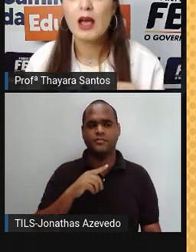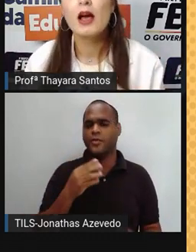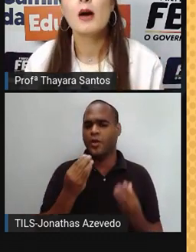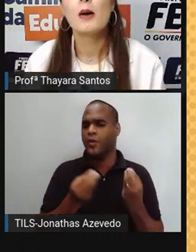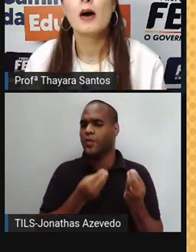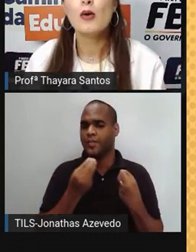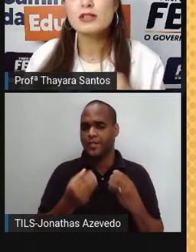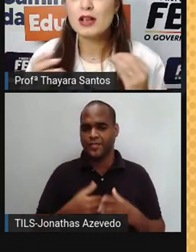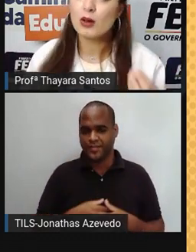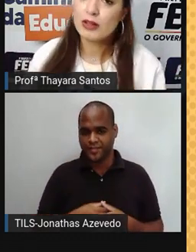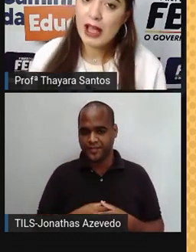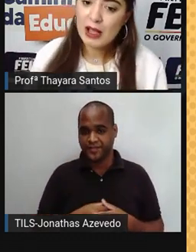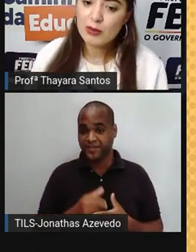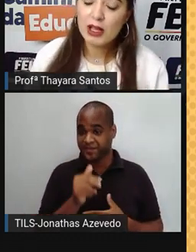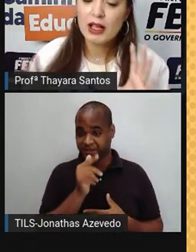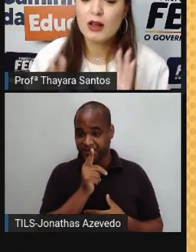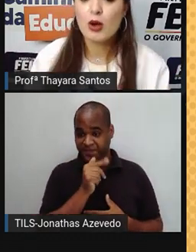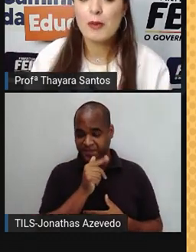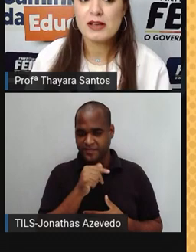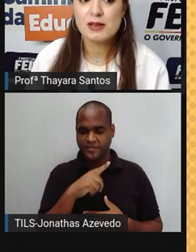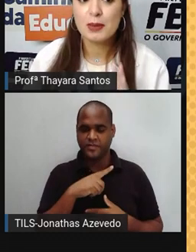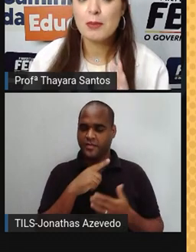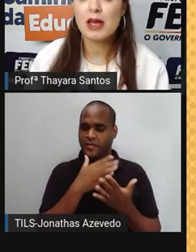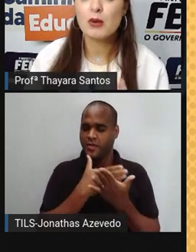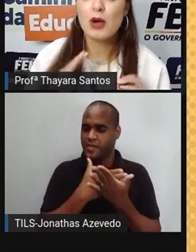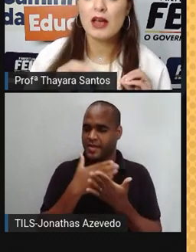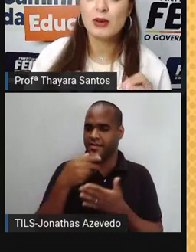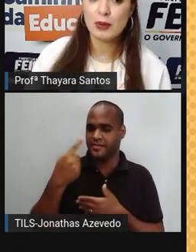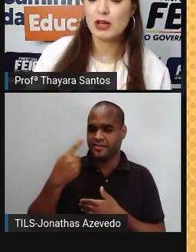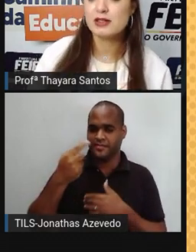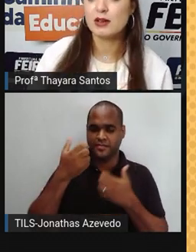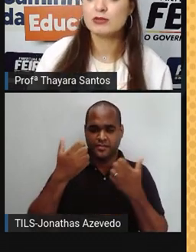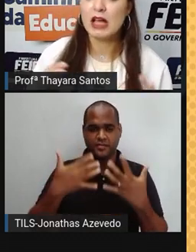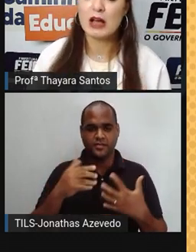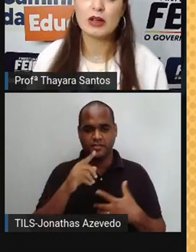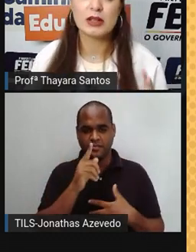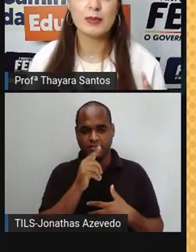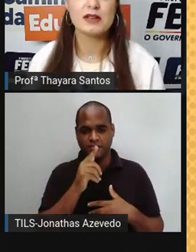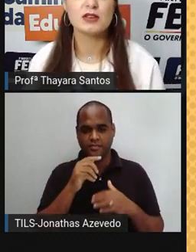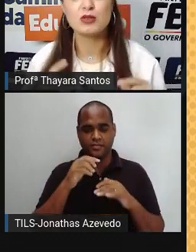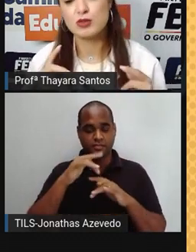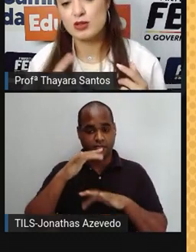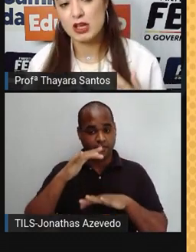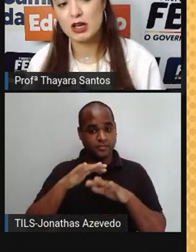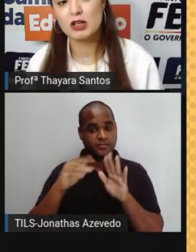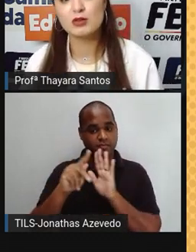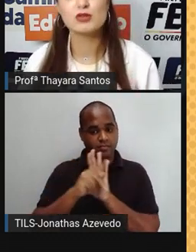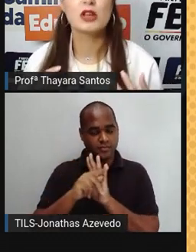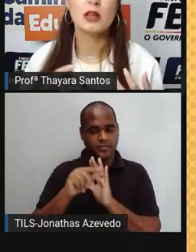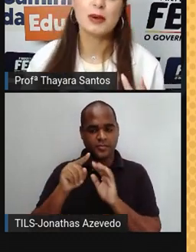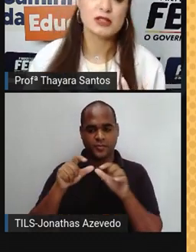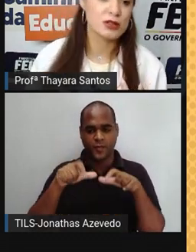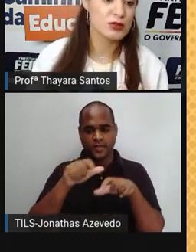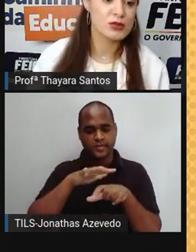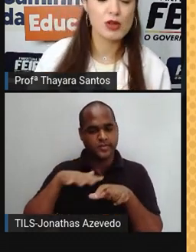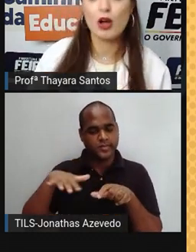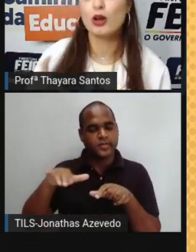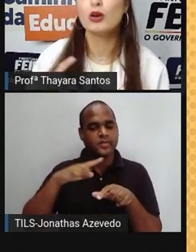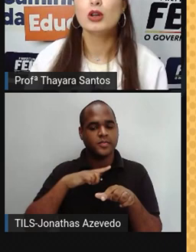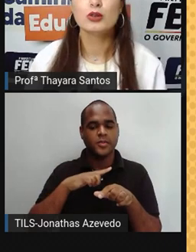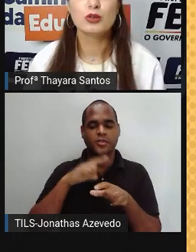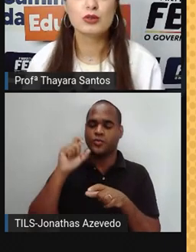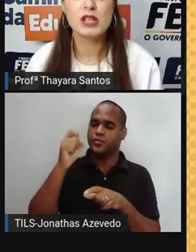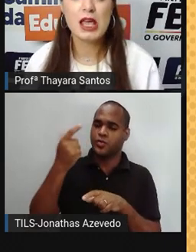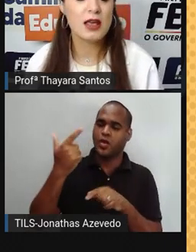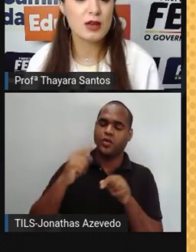assim o ciclo da água ele começa primeiro com erva coração da água está presente nos oceanos está presente